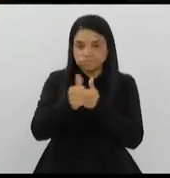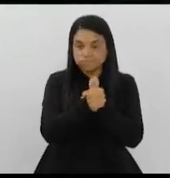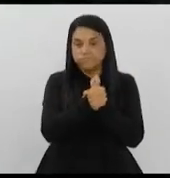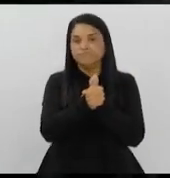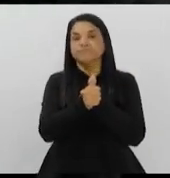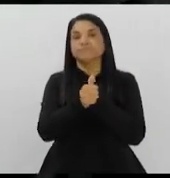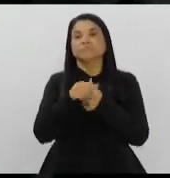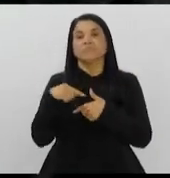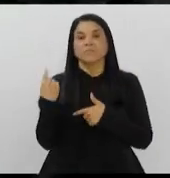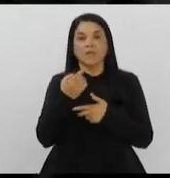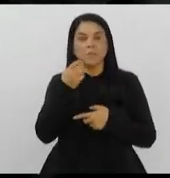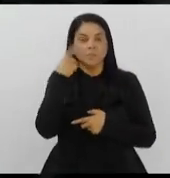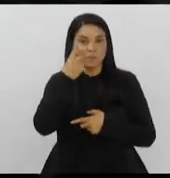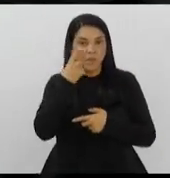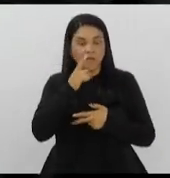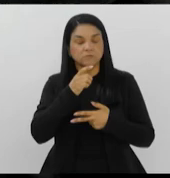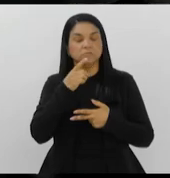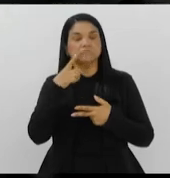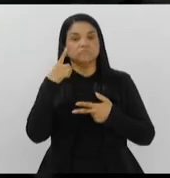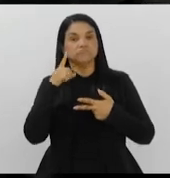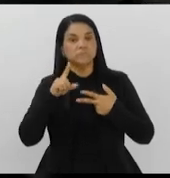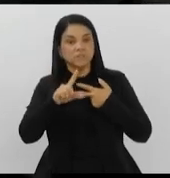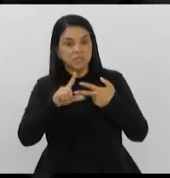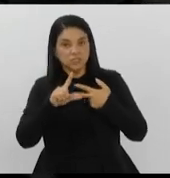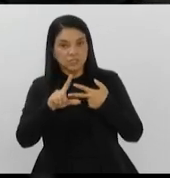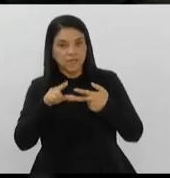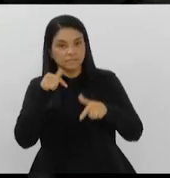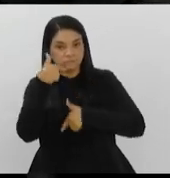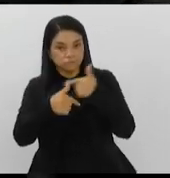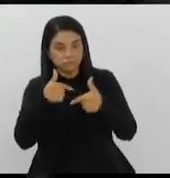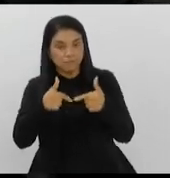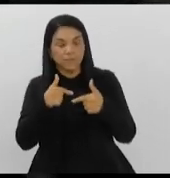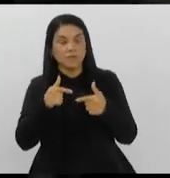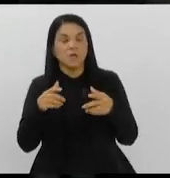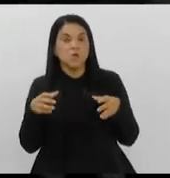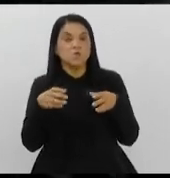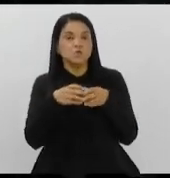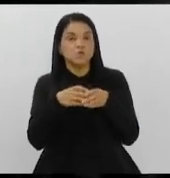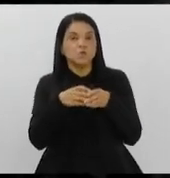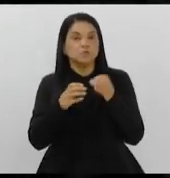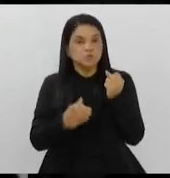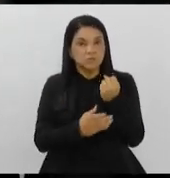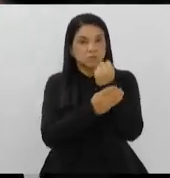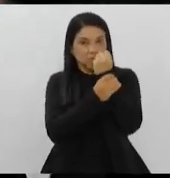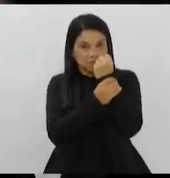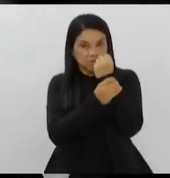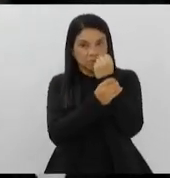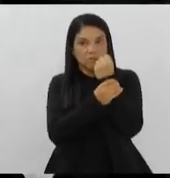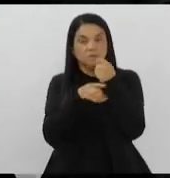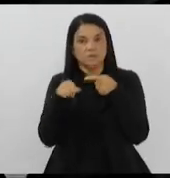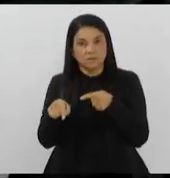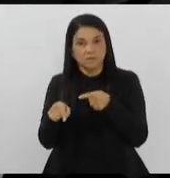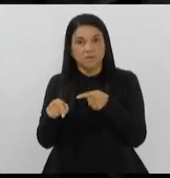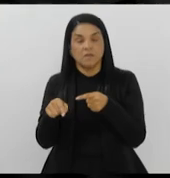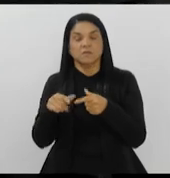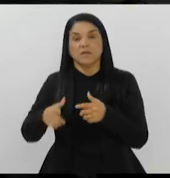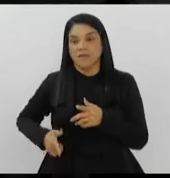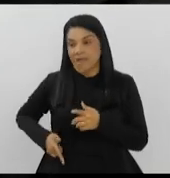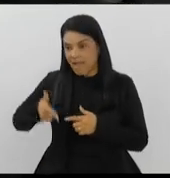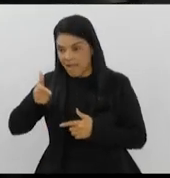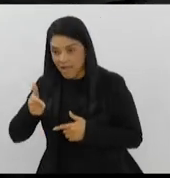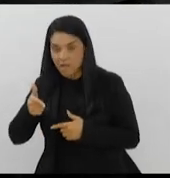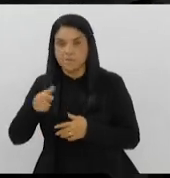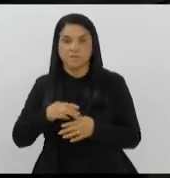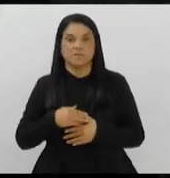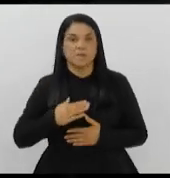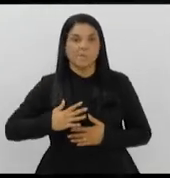legislarmos sobre o acervo bélico das nossas forças de segurança. Quem tem que legislar sobre o acervo bélico da Polícia Militar, do